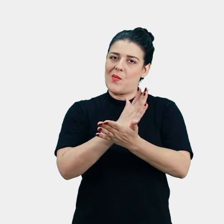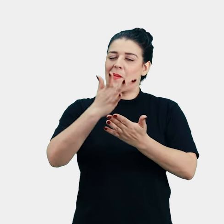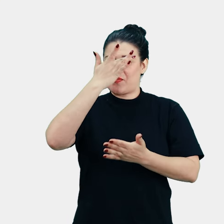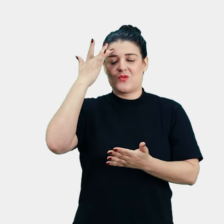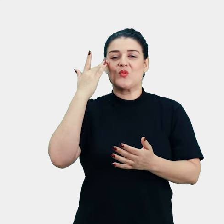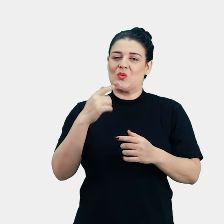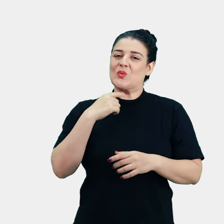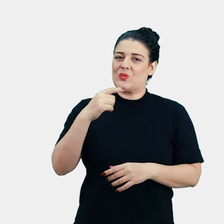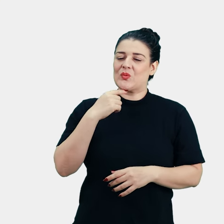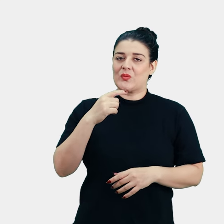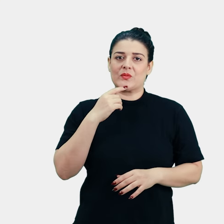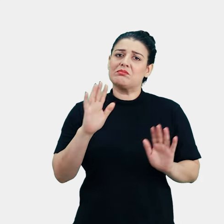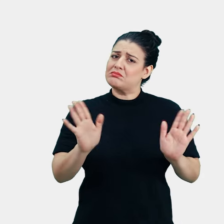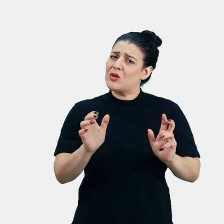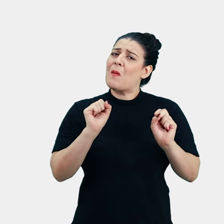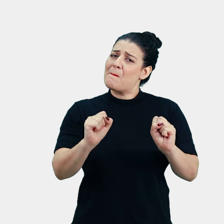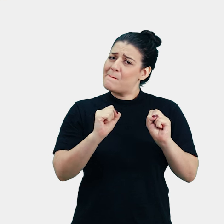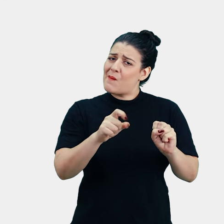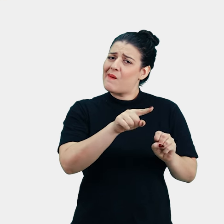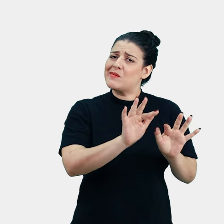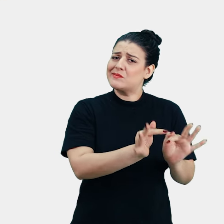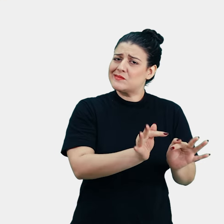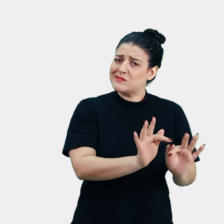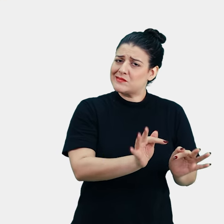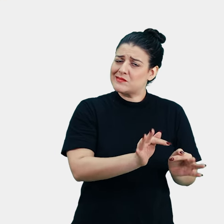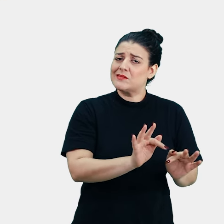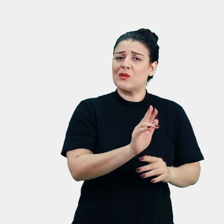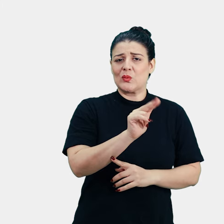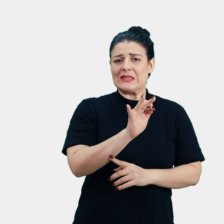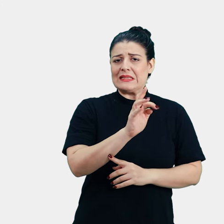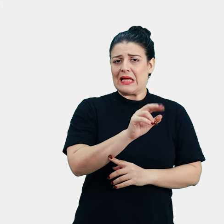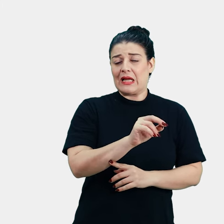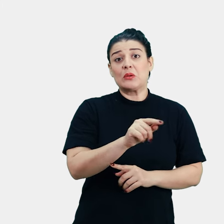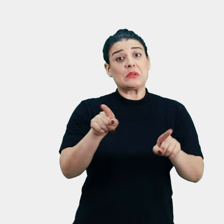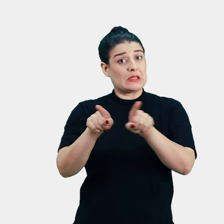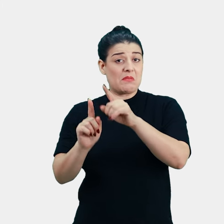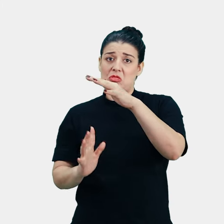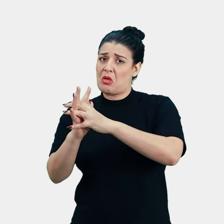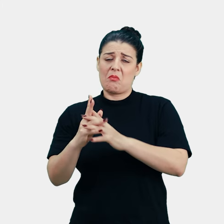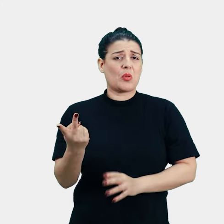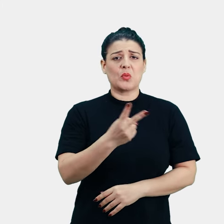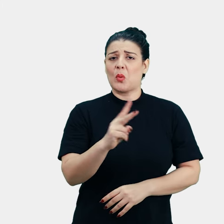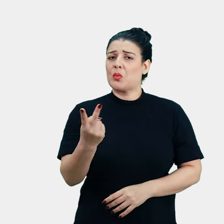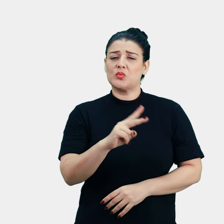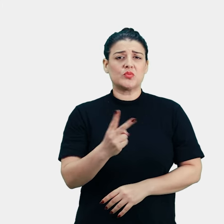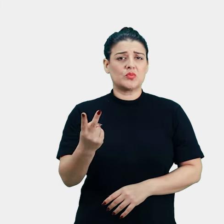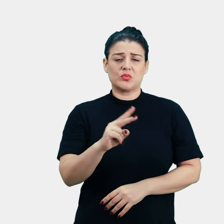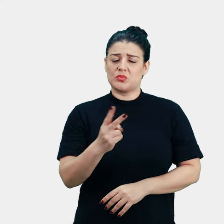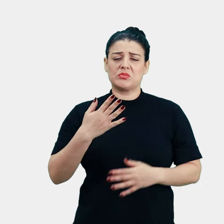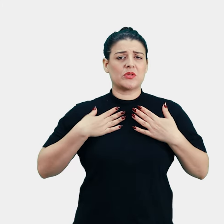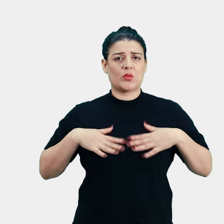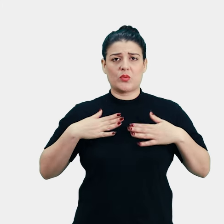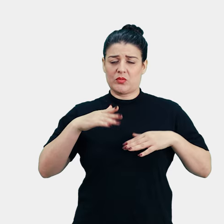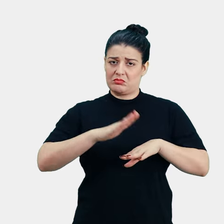comum. Não, pessoal, a gente pode trabalhar com equipamentos de resolução unitária e os de alta resolução. Tranquilamente,